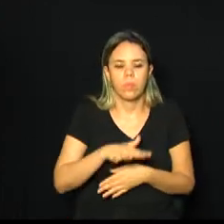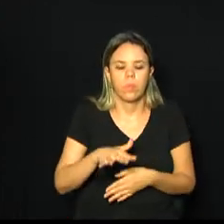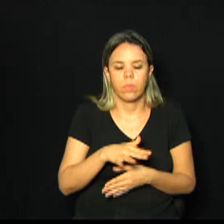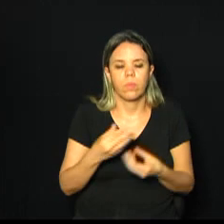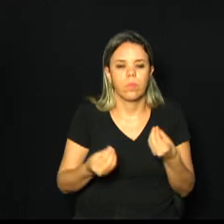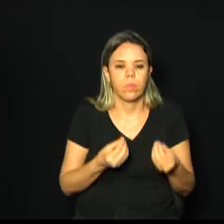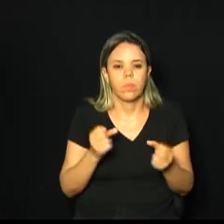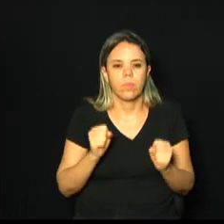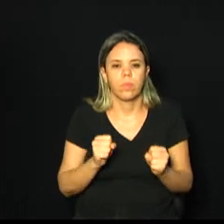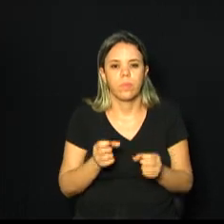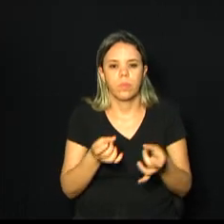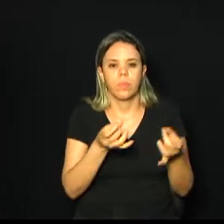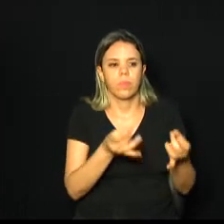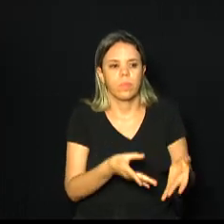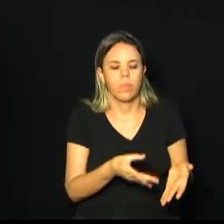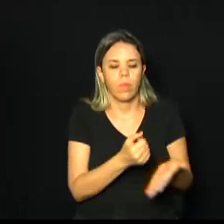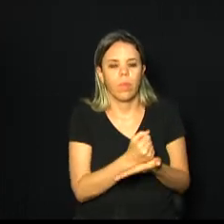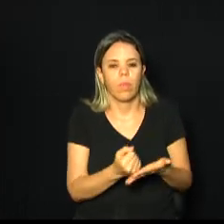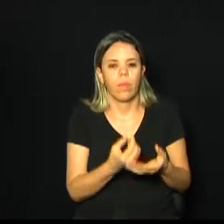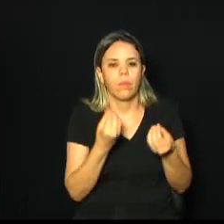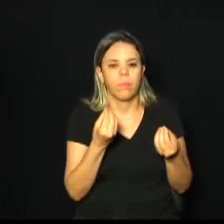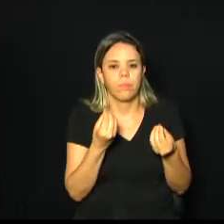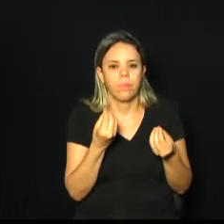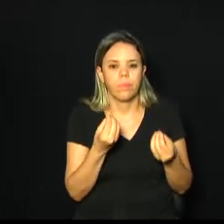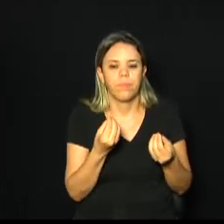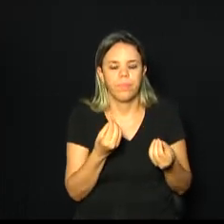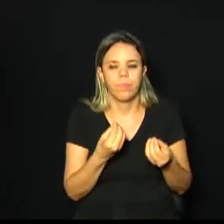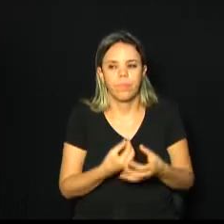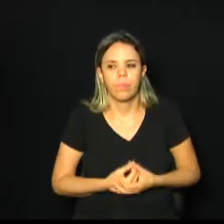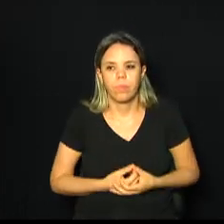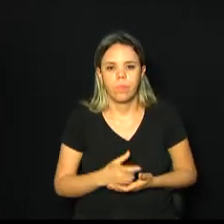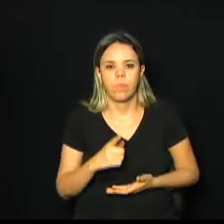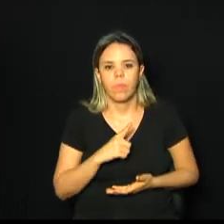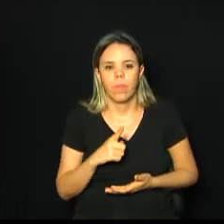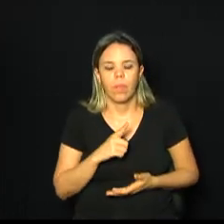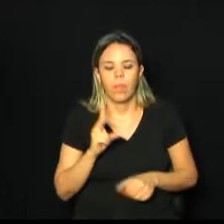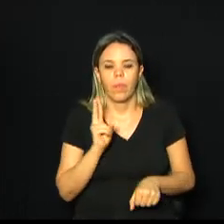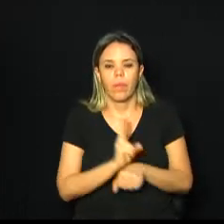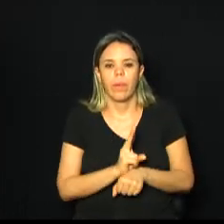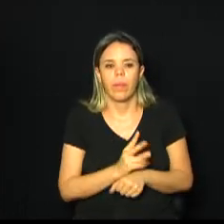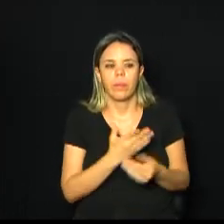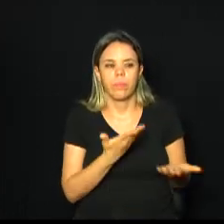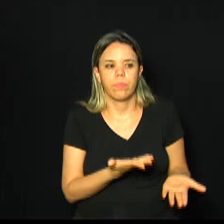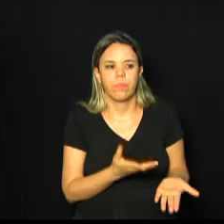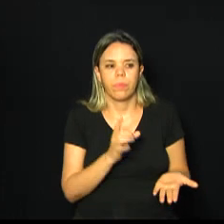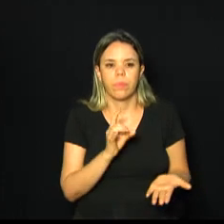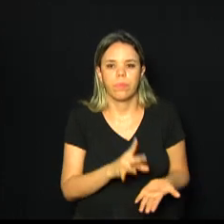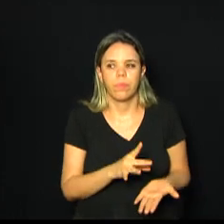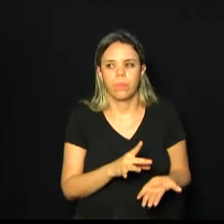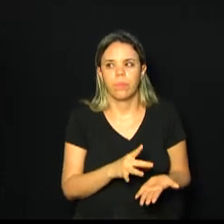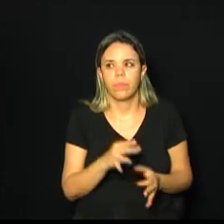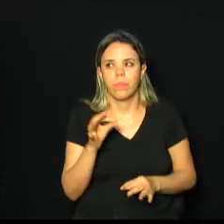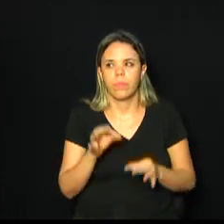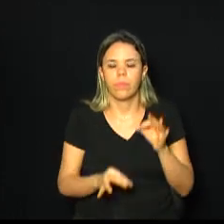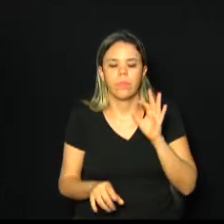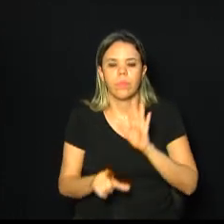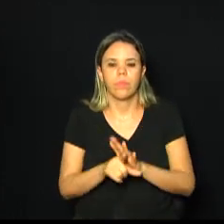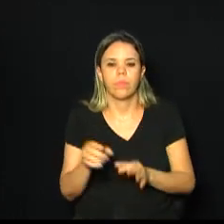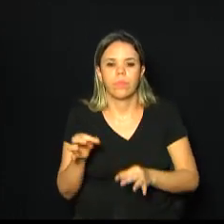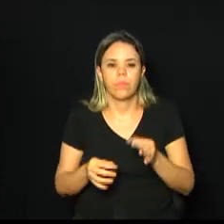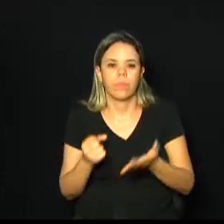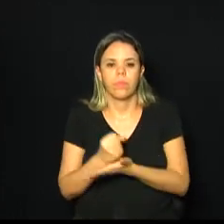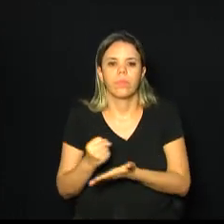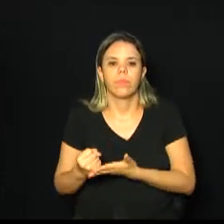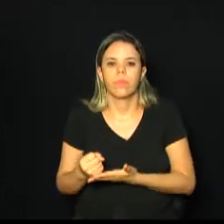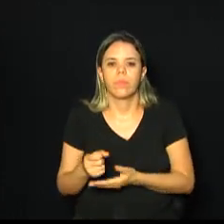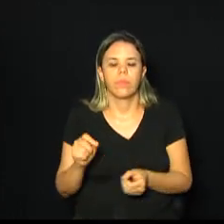Como que eu posso jogar fora isso? Então, eu tenho que cuidar não só da parte jurídica do contrato, porque quando a